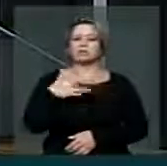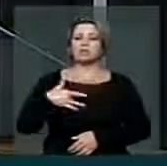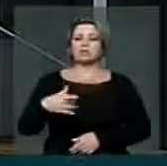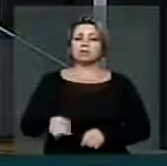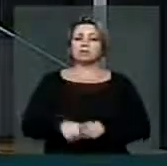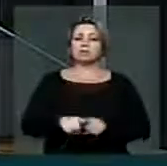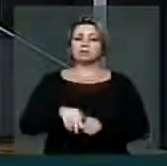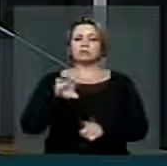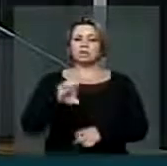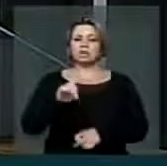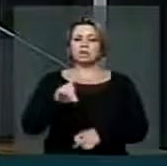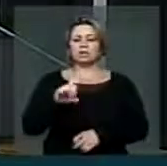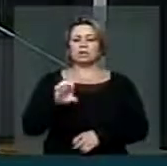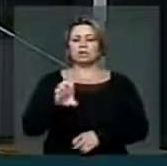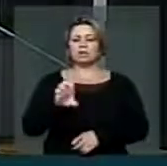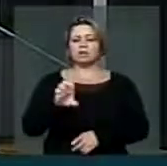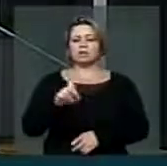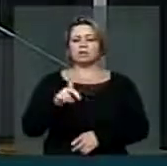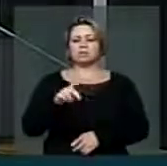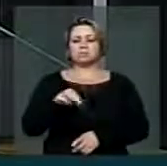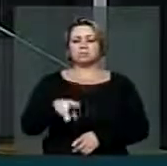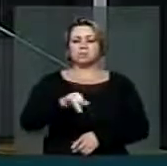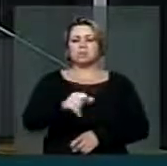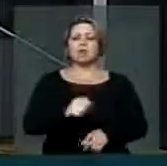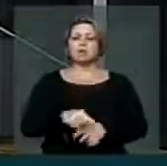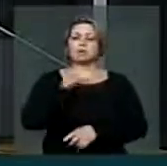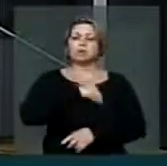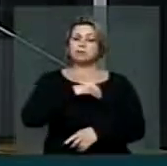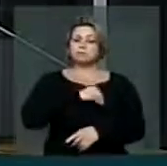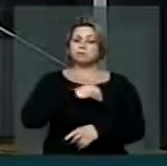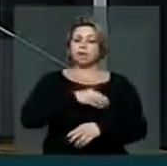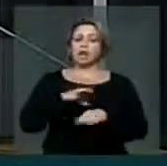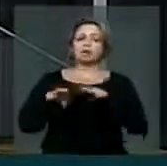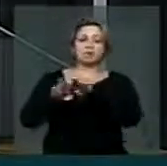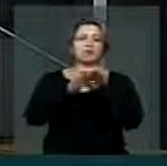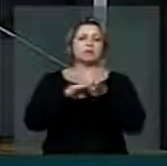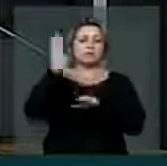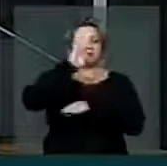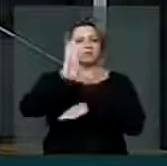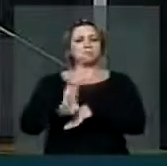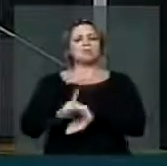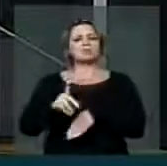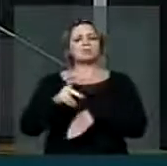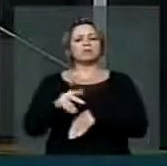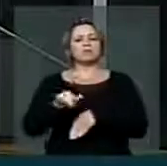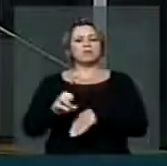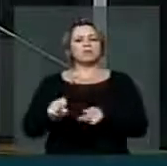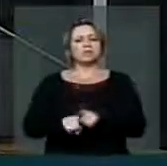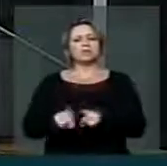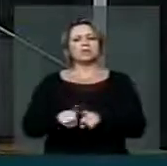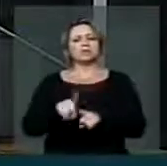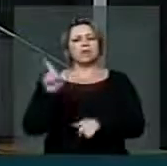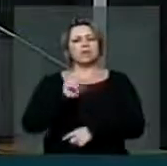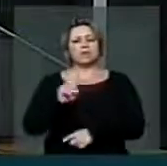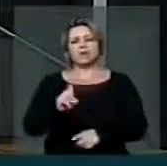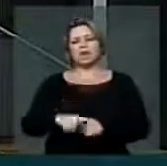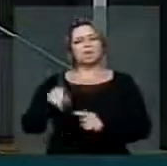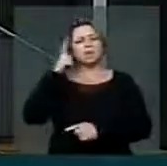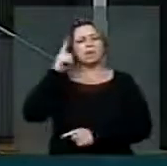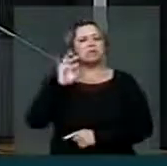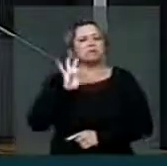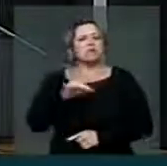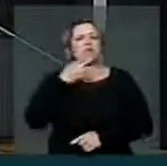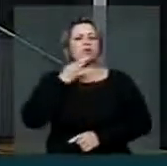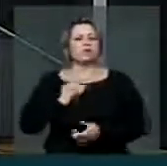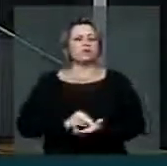de endemias. Este piso salarial destes profissionais não é só uma ação de